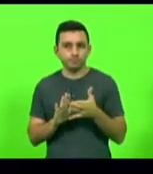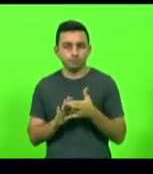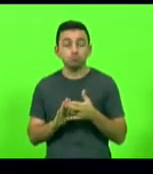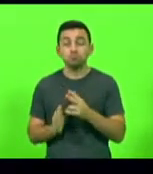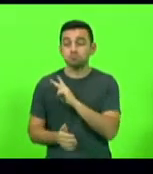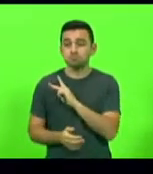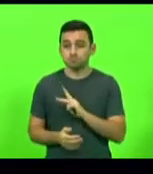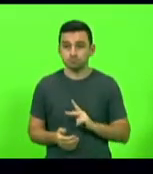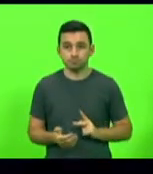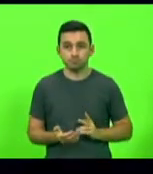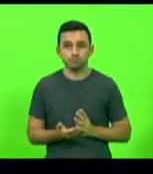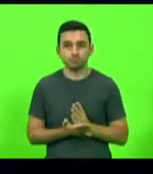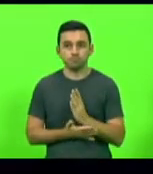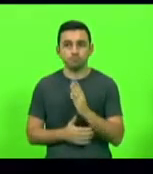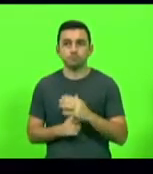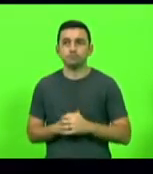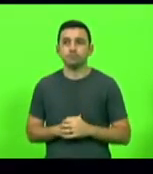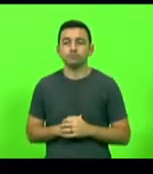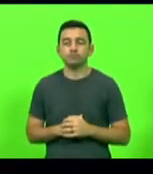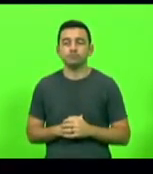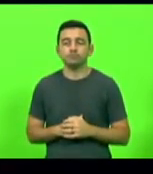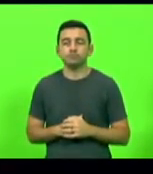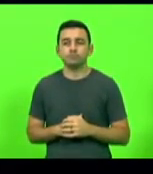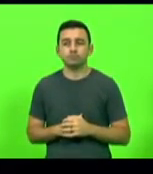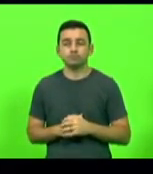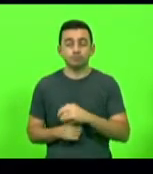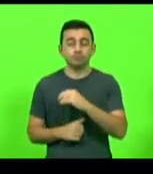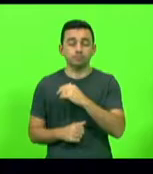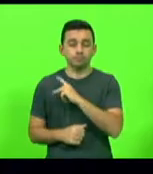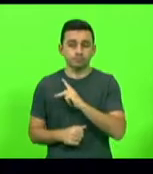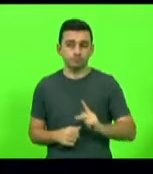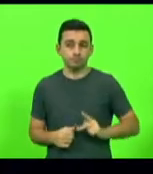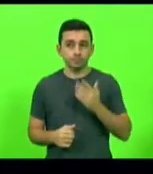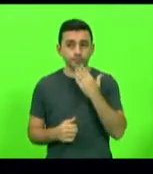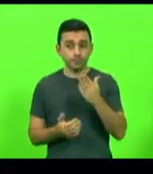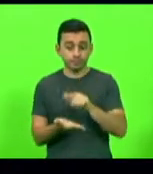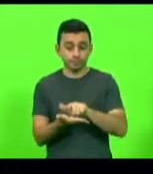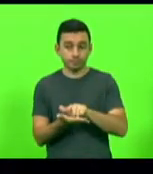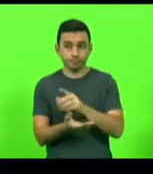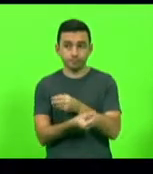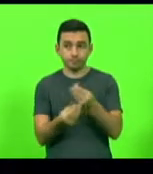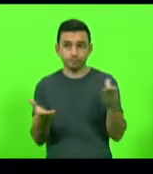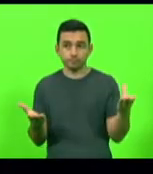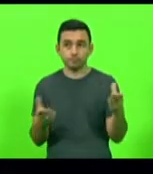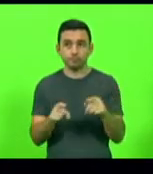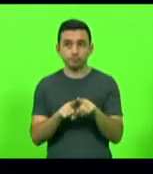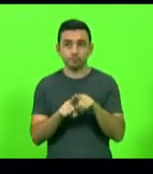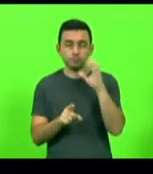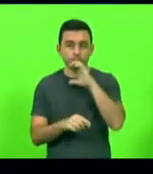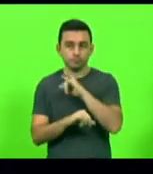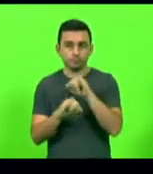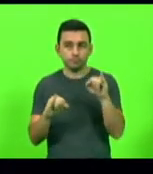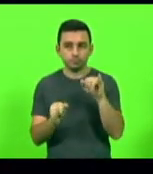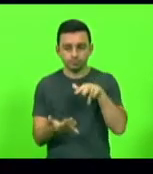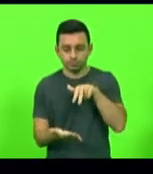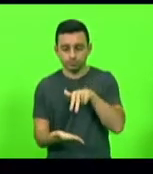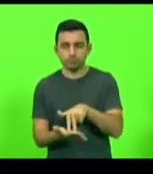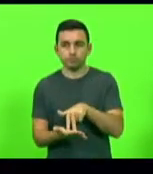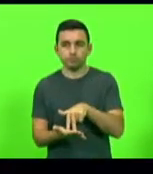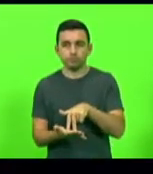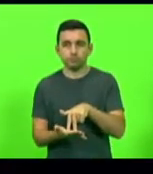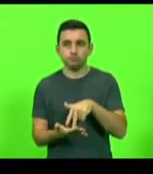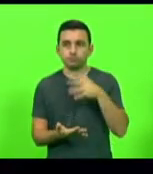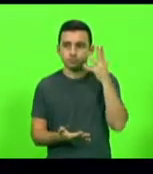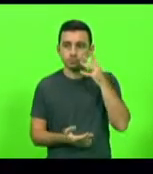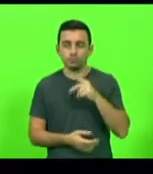por aprovada. Expediente, o senhor presidente solicitou que se procedesse à distribuição, breves comunicações, fez uso da palavra o senhor deputado Pedro